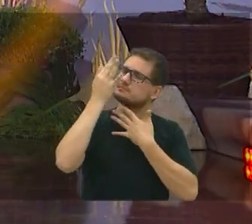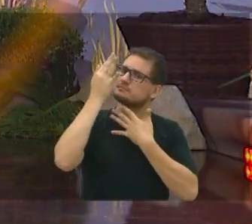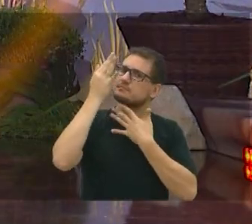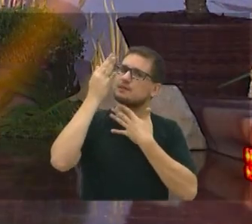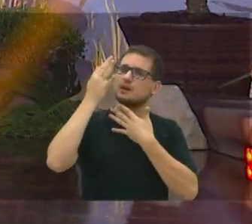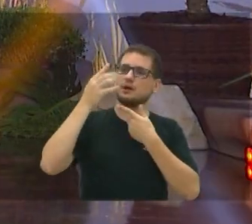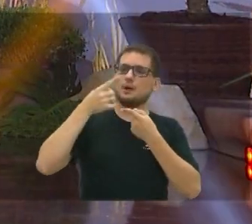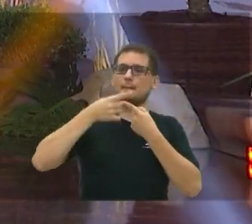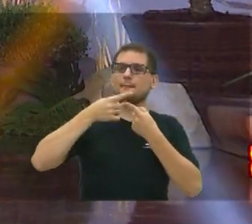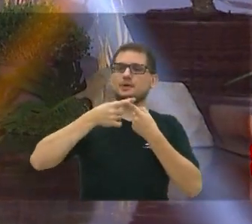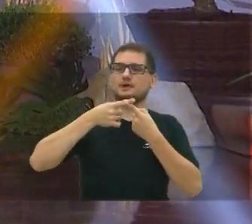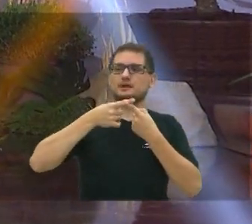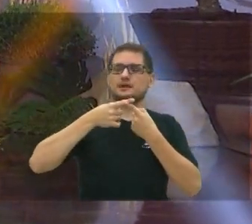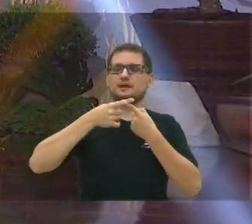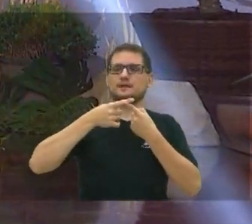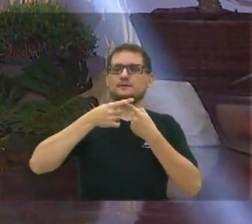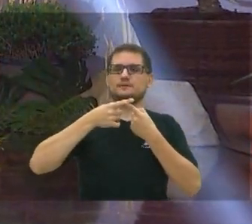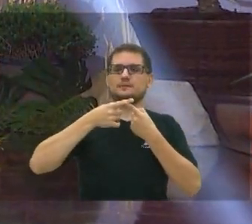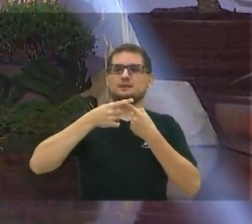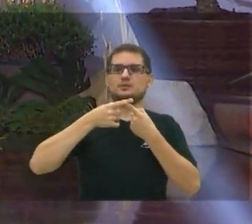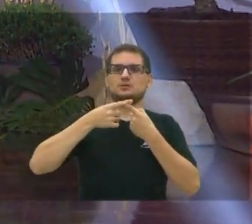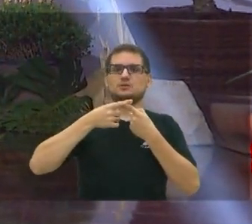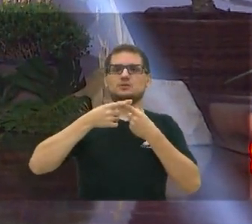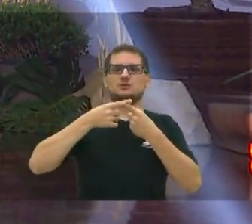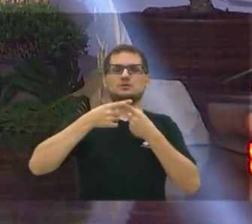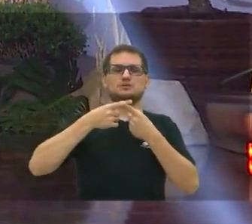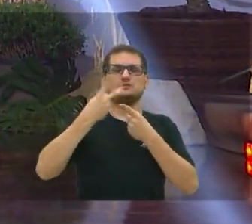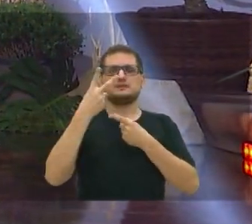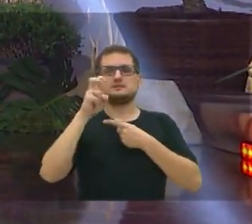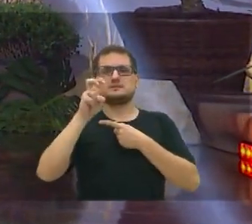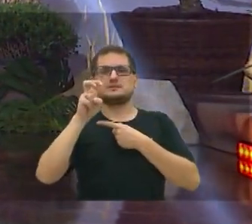Porque Natal, a gente fica esperando o presente.